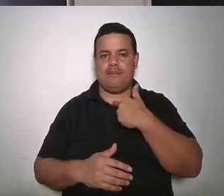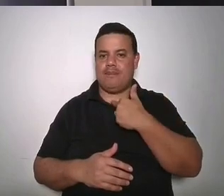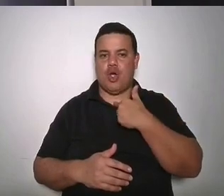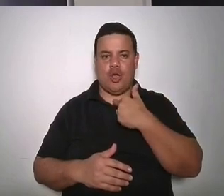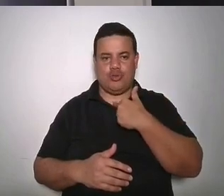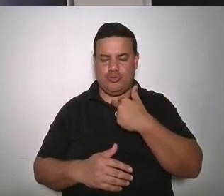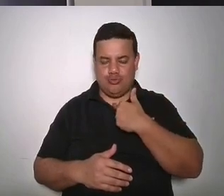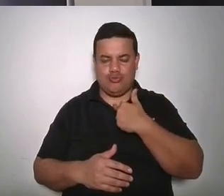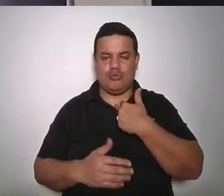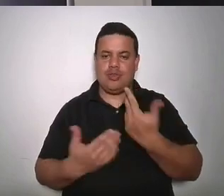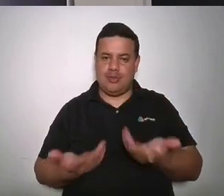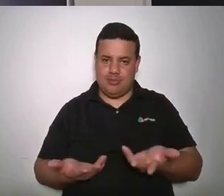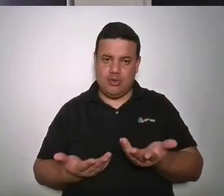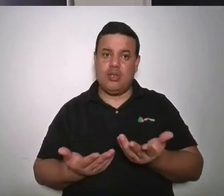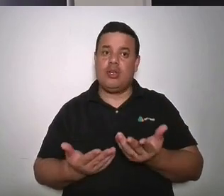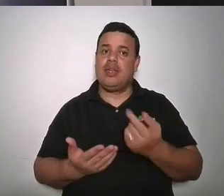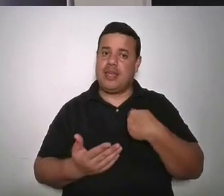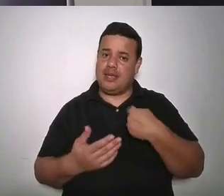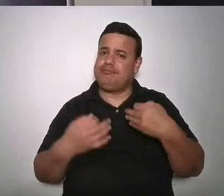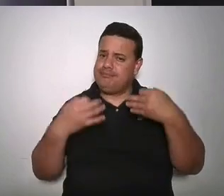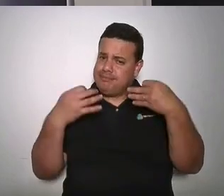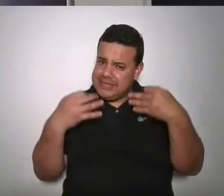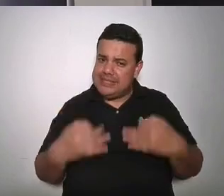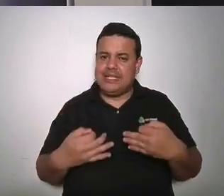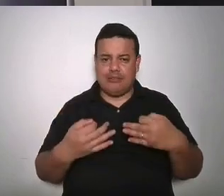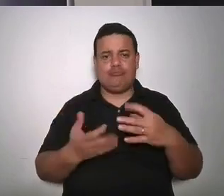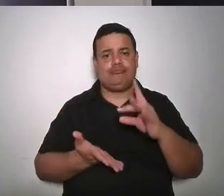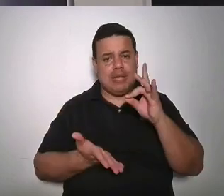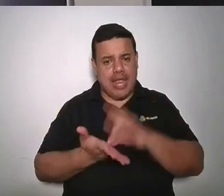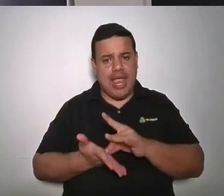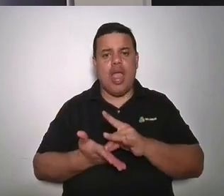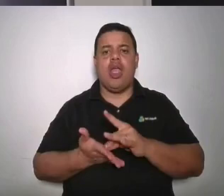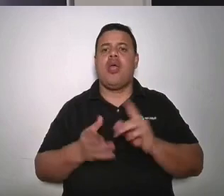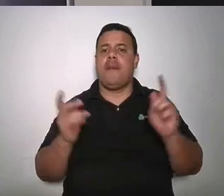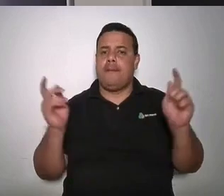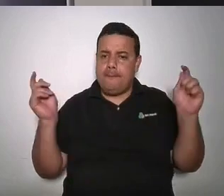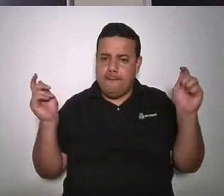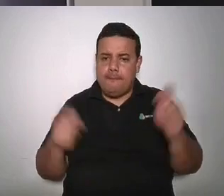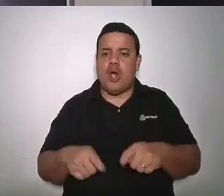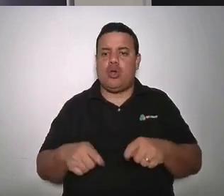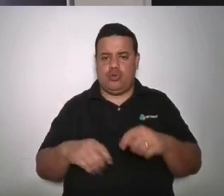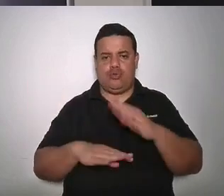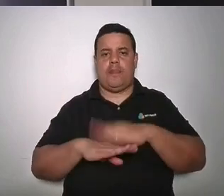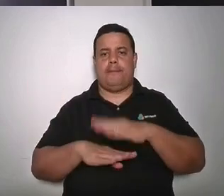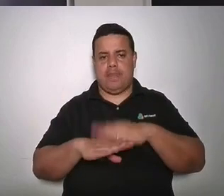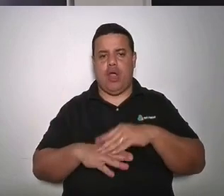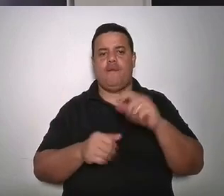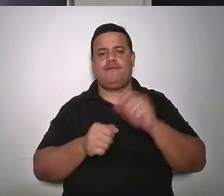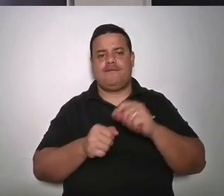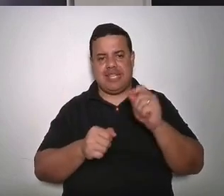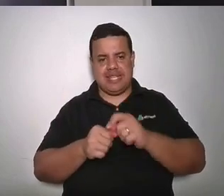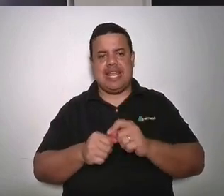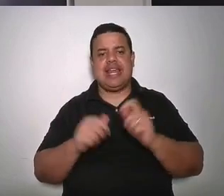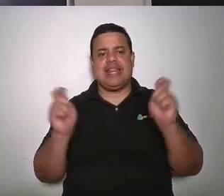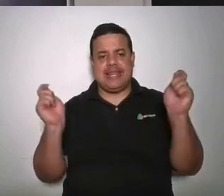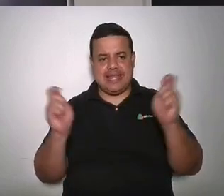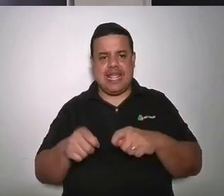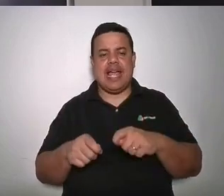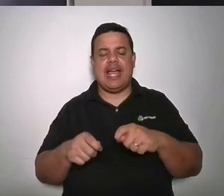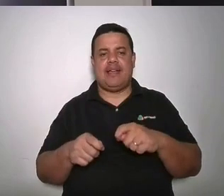colocar aquilo que é real, que eu possa fazer, que eu possa acontecer. Eu estimei, por exemplo,